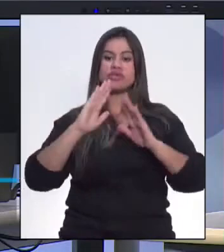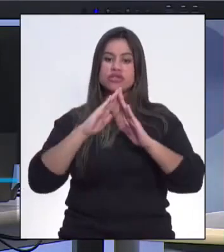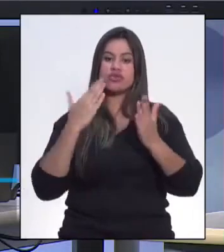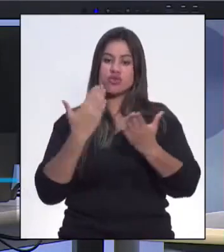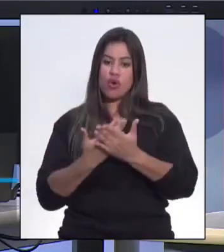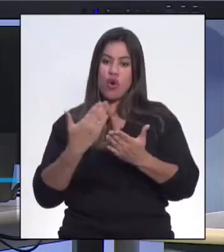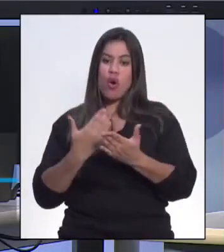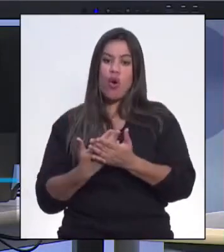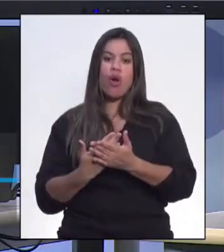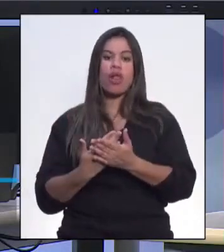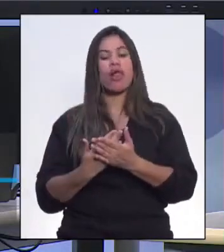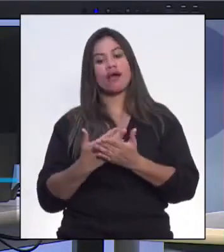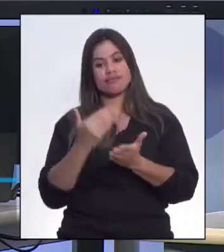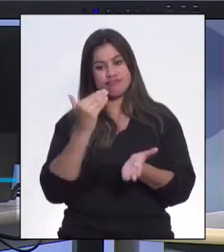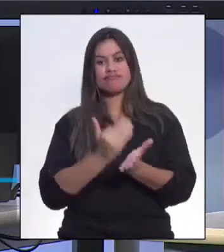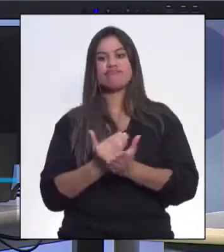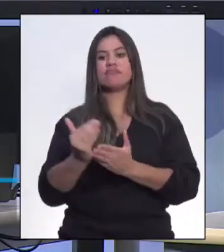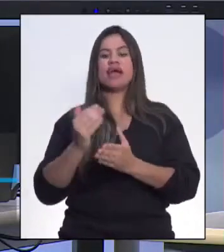primárias, e em